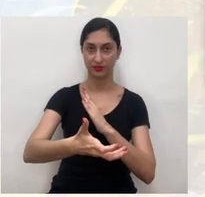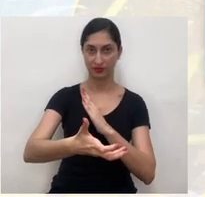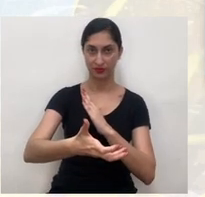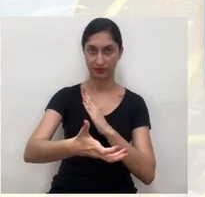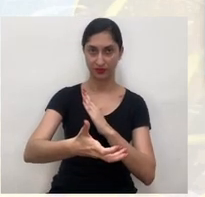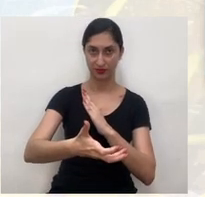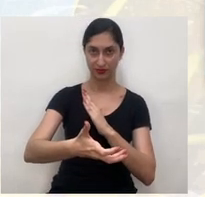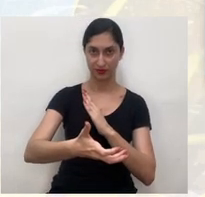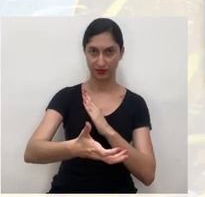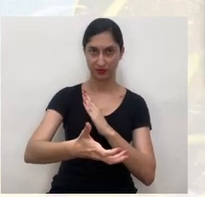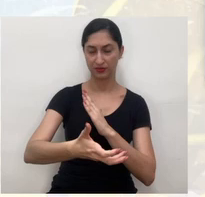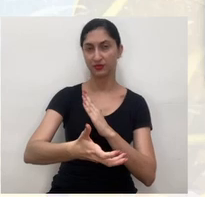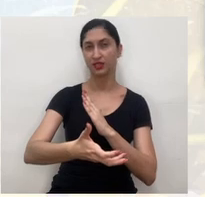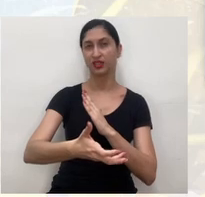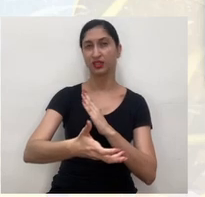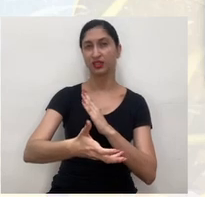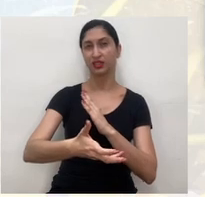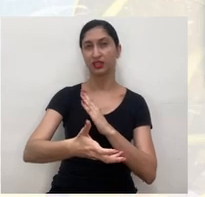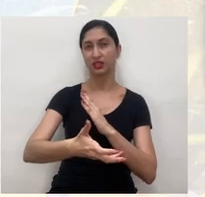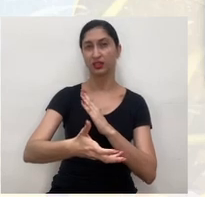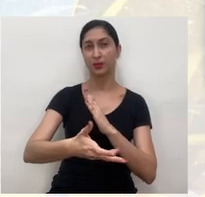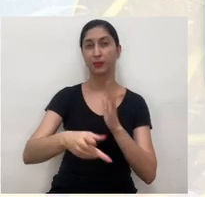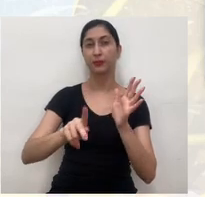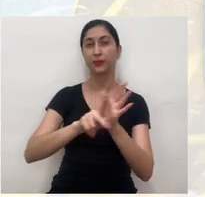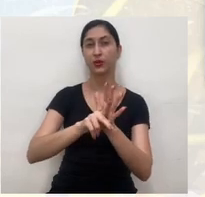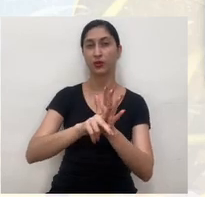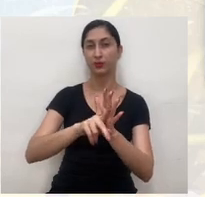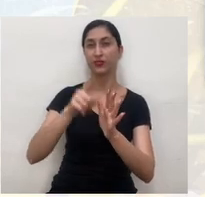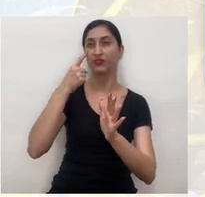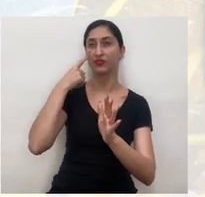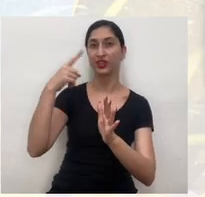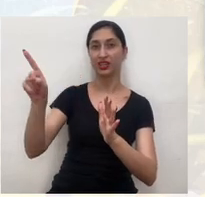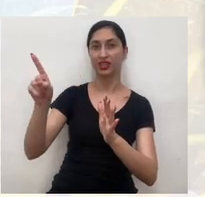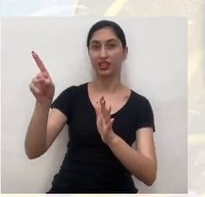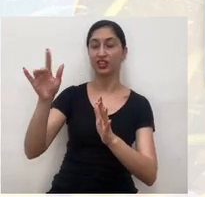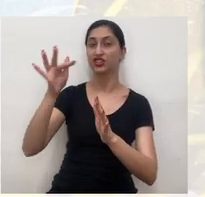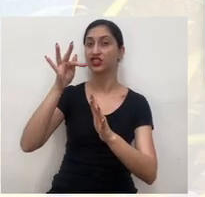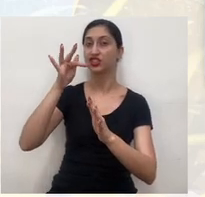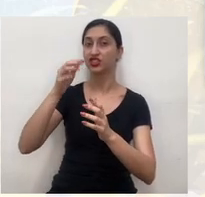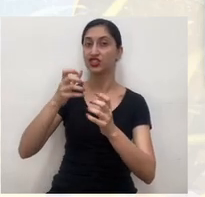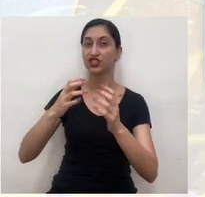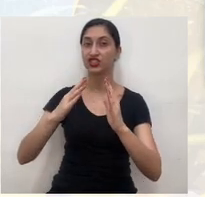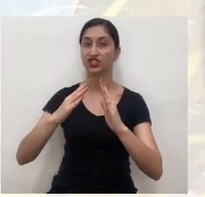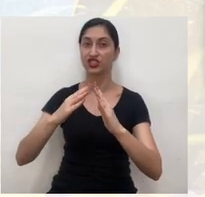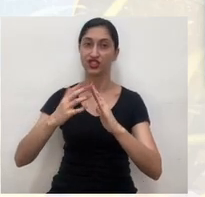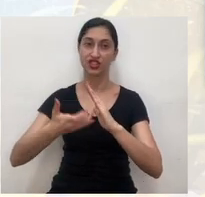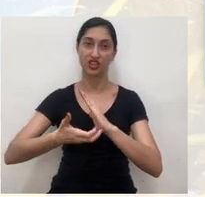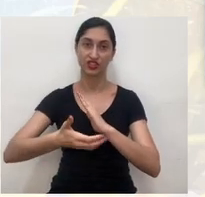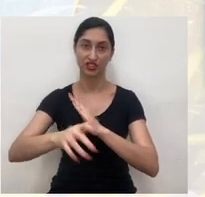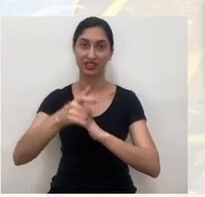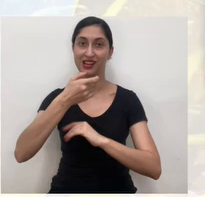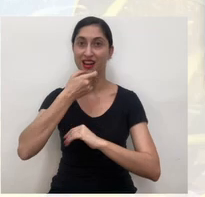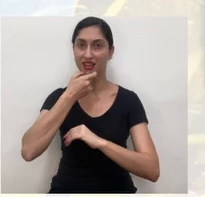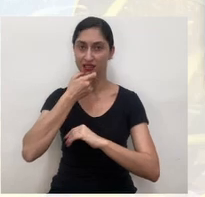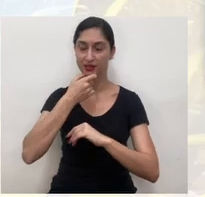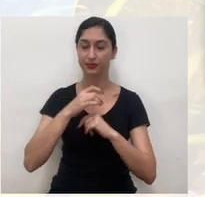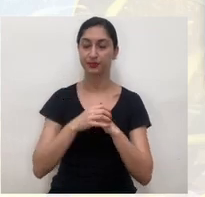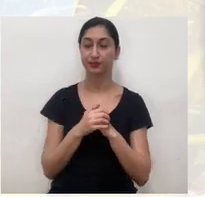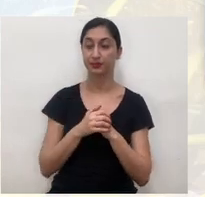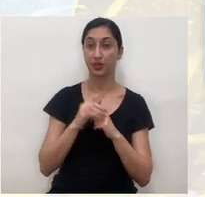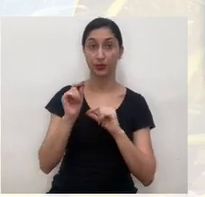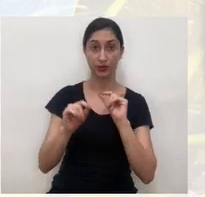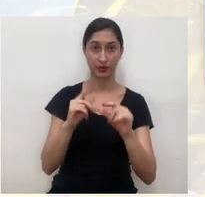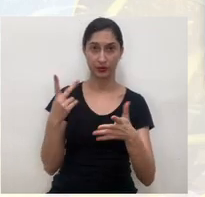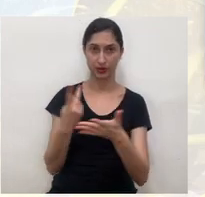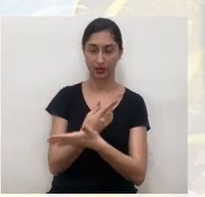Bem inspirado nos jardins ingleses. Aí o que aconteceu foi que Do lado do